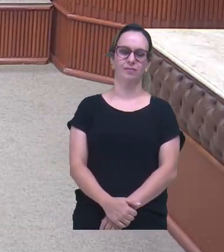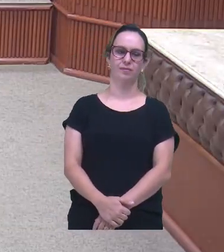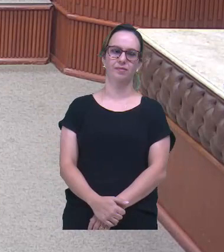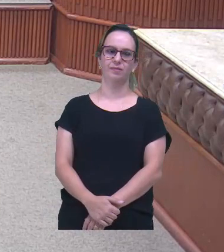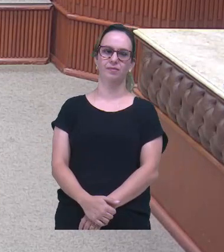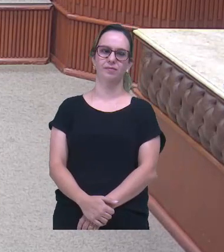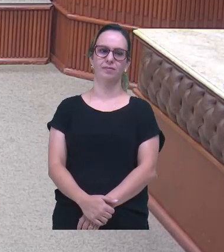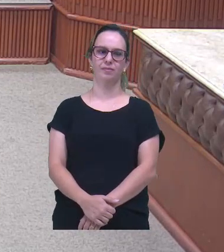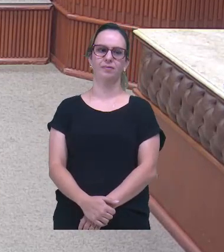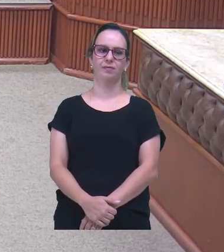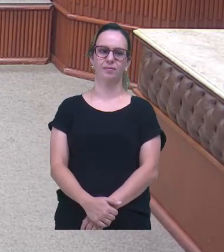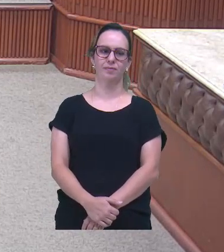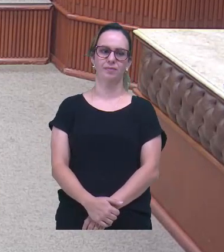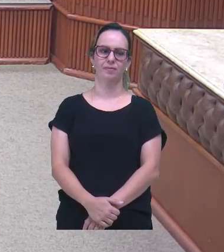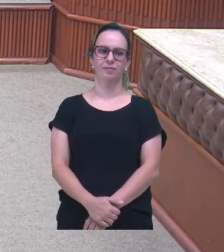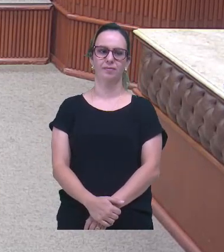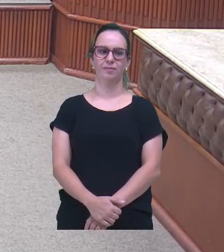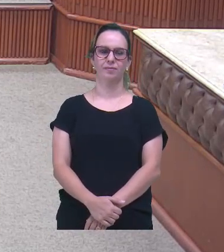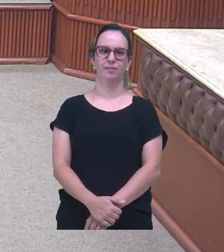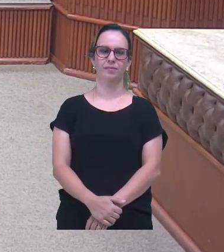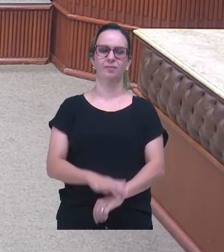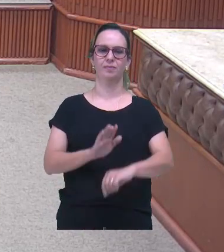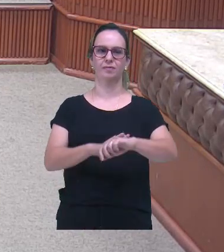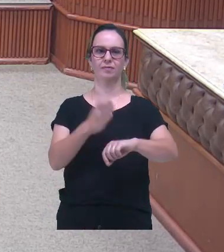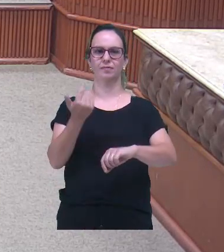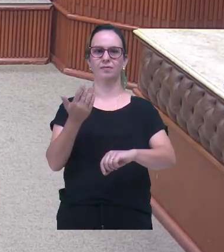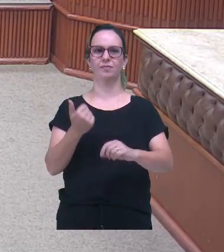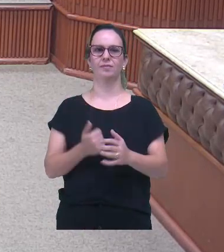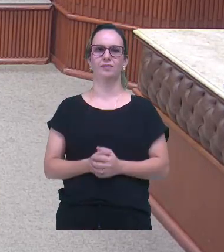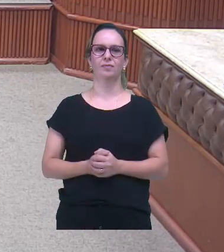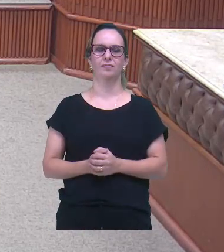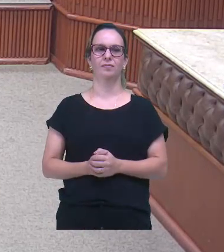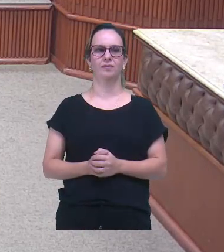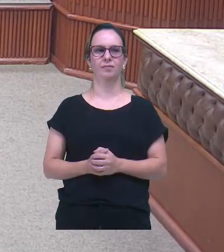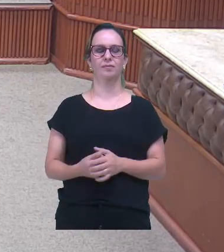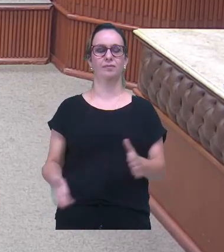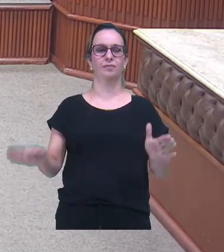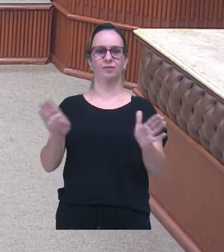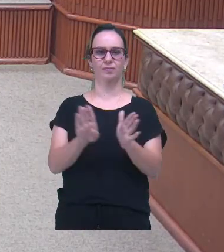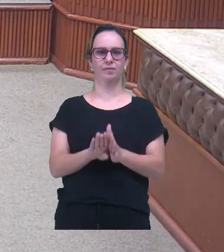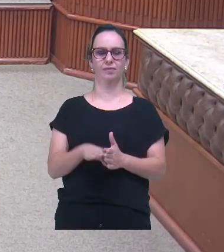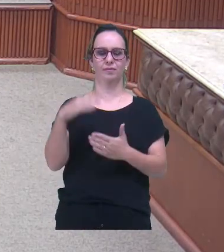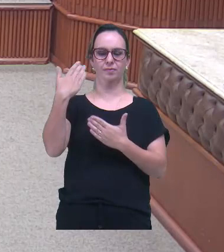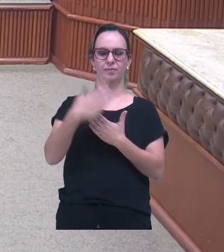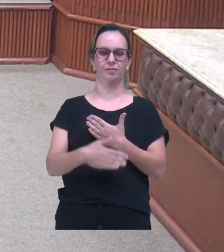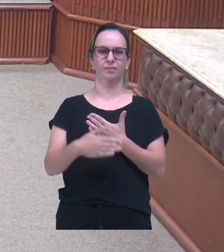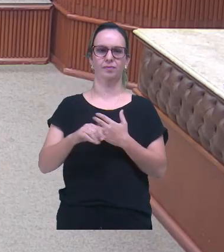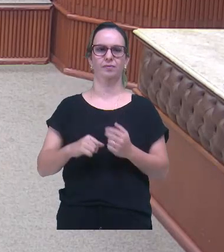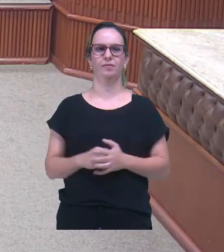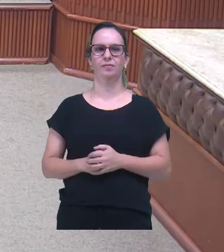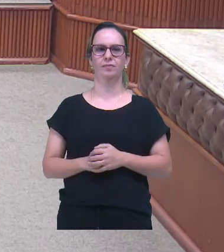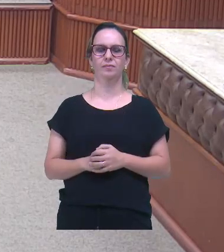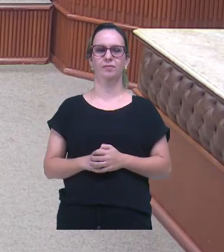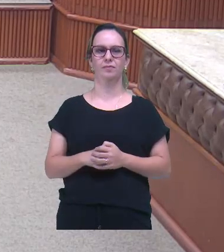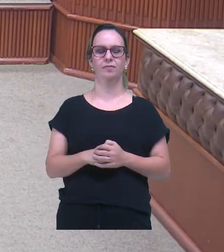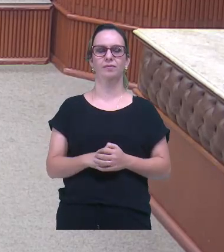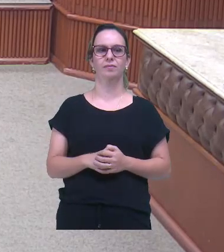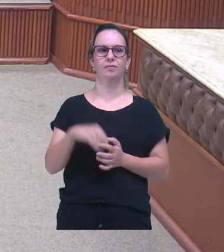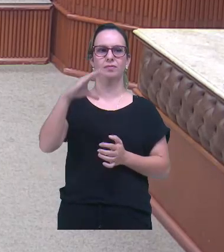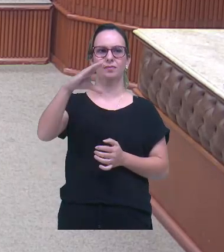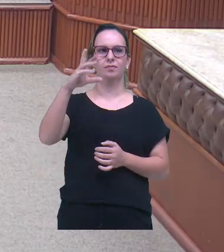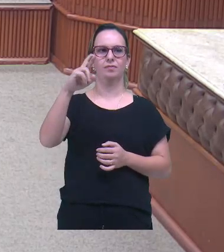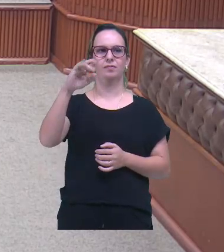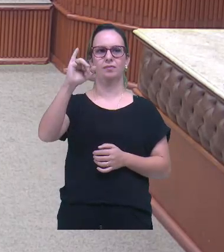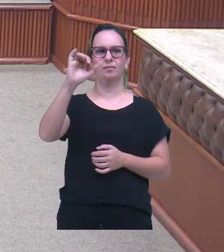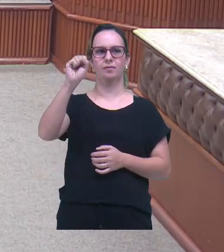Convido para se colocarem em posição de destaque A senhora Cristiane Silvério de